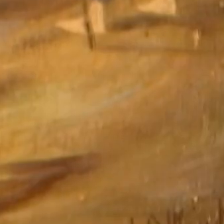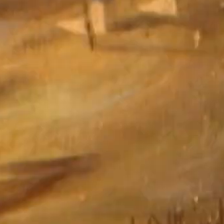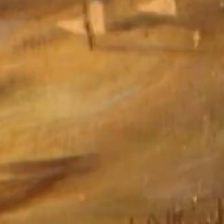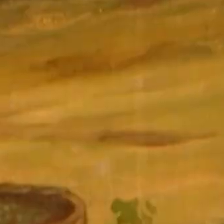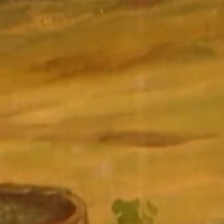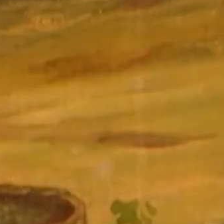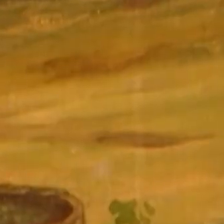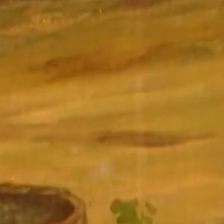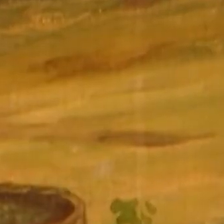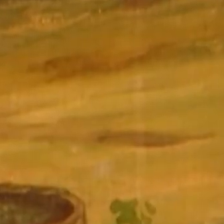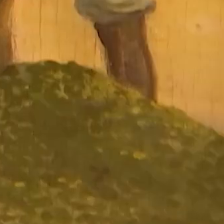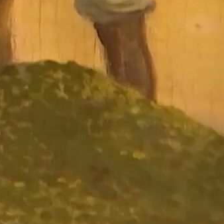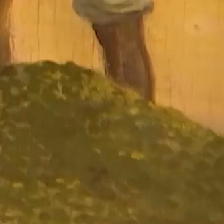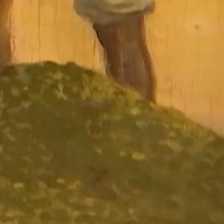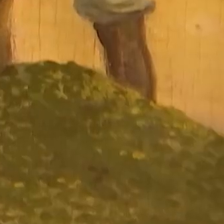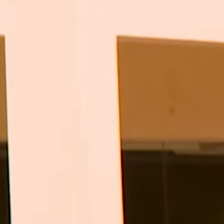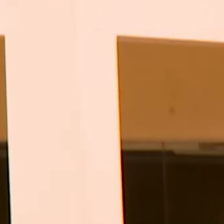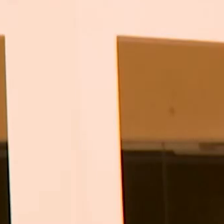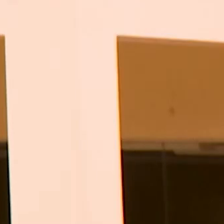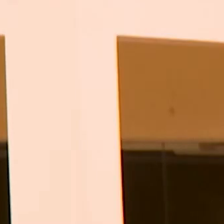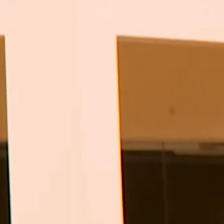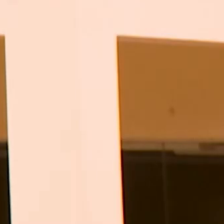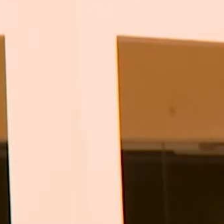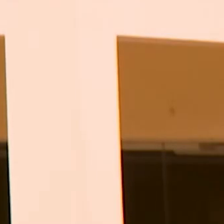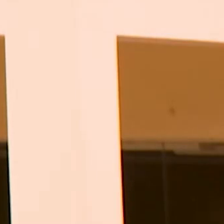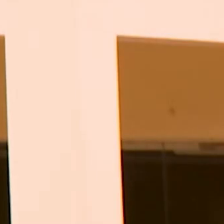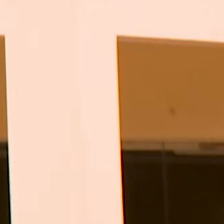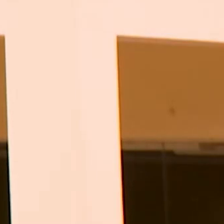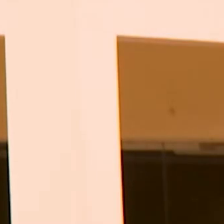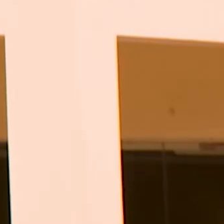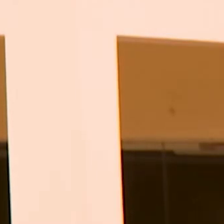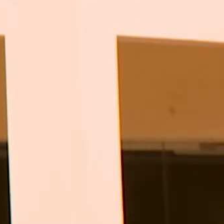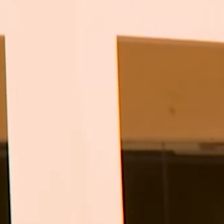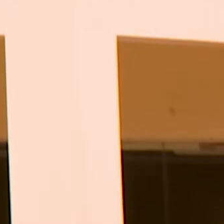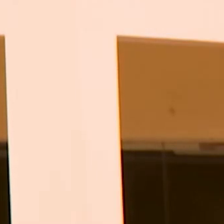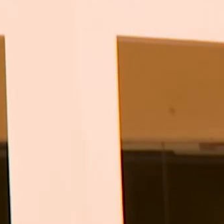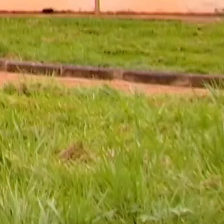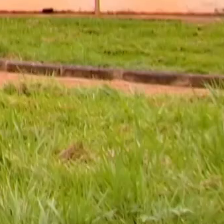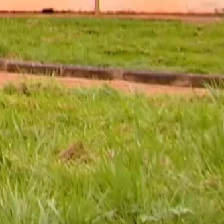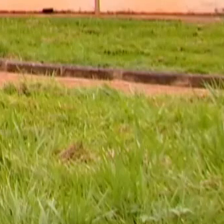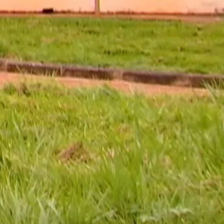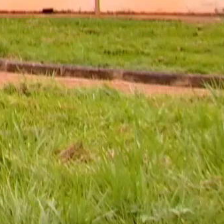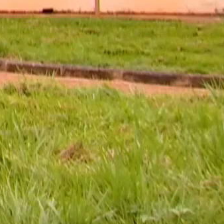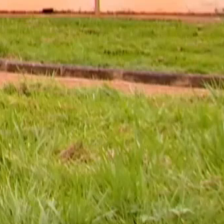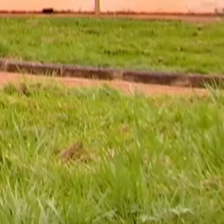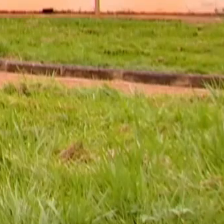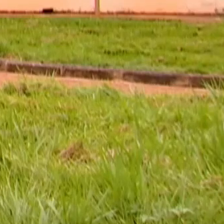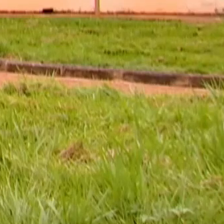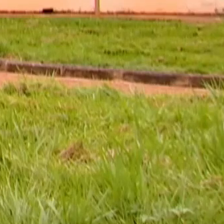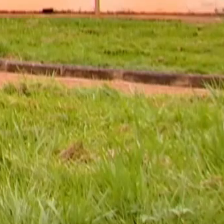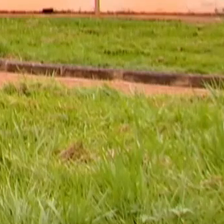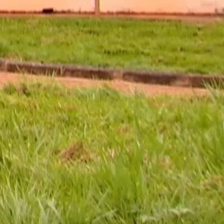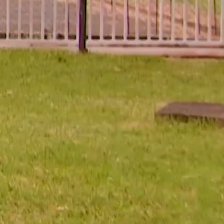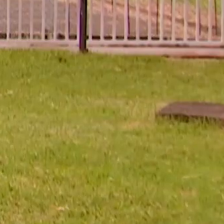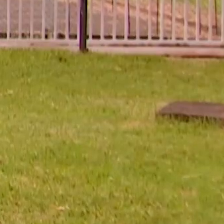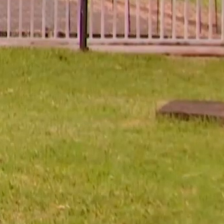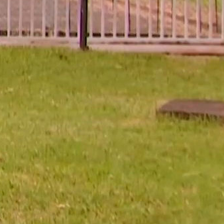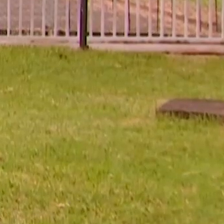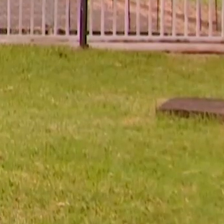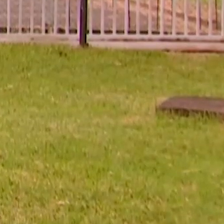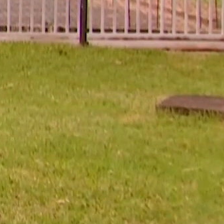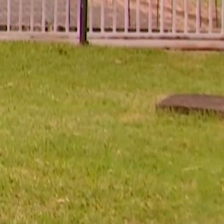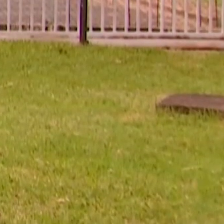ele passa há 92 anos pelo Centro de Café Alcides Carvalho do Instituto Agronômico de Campinas,